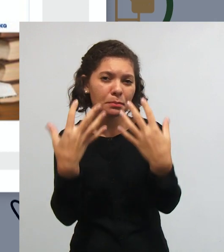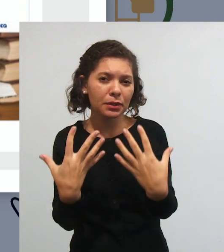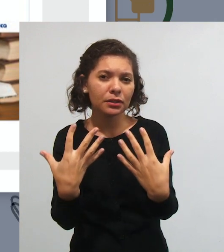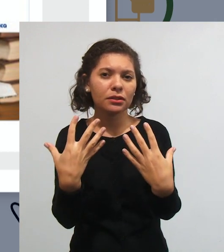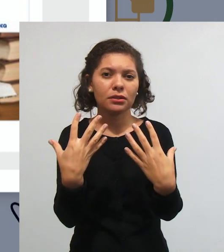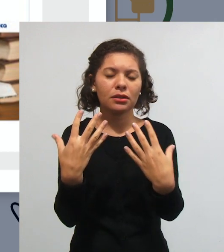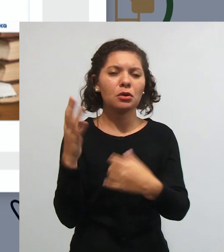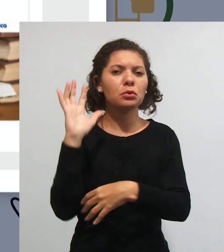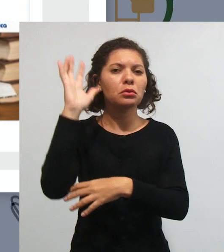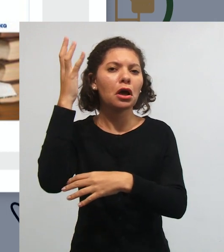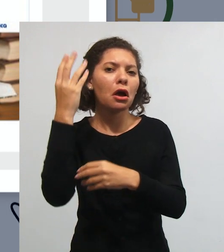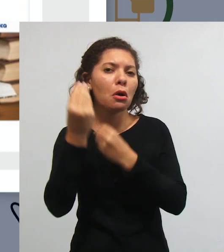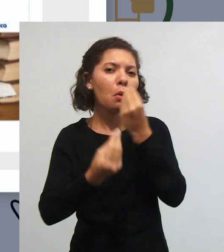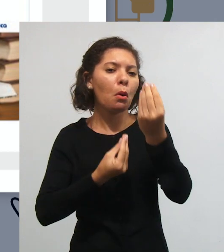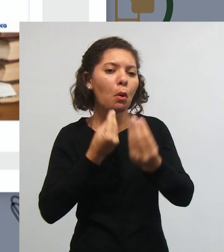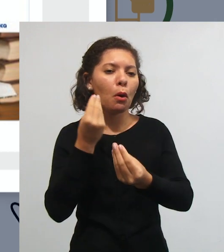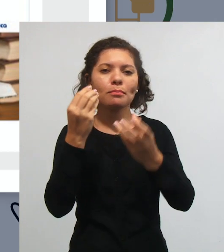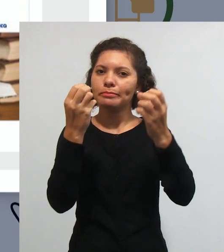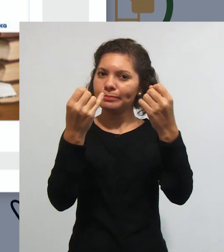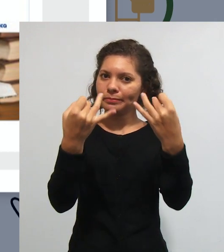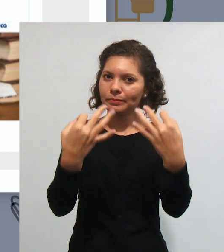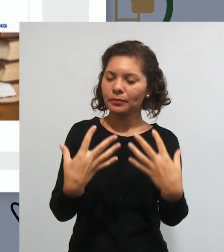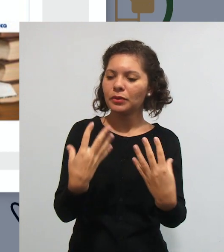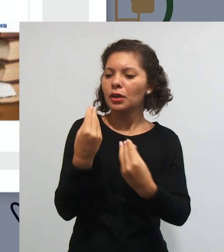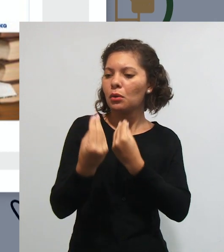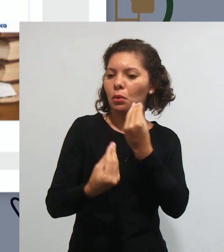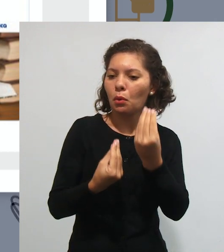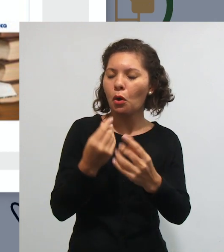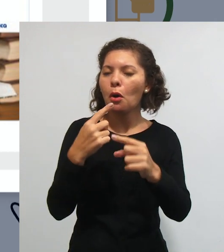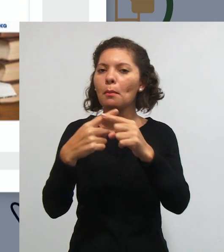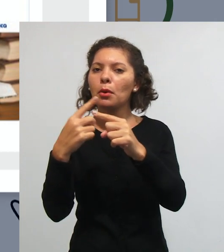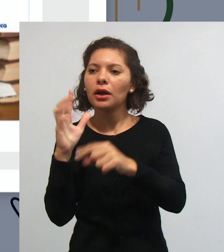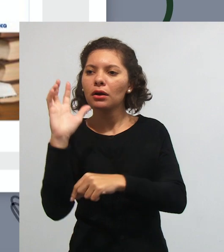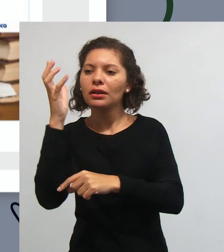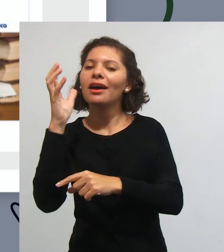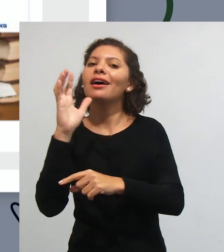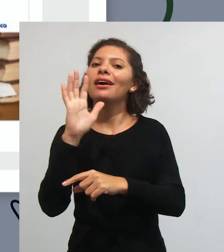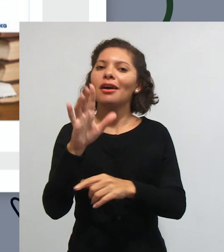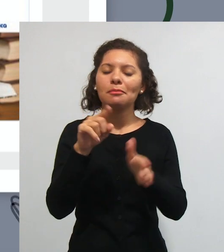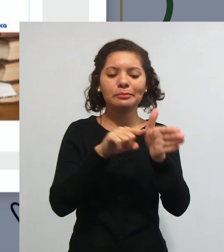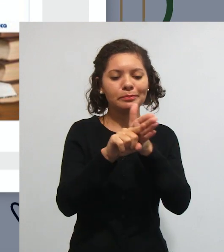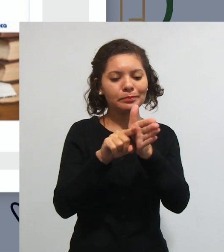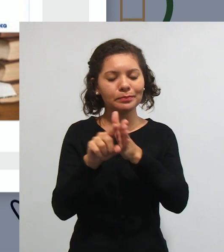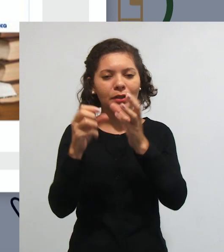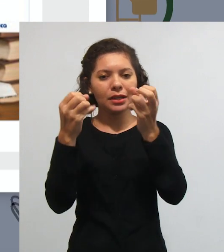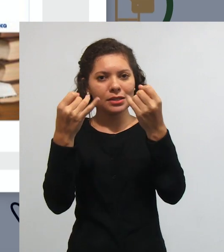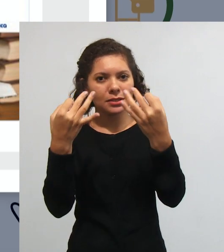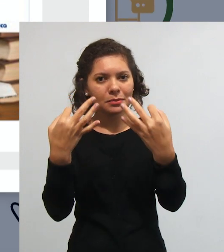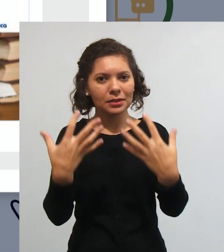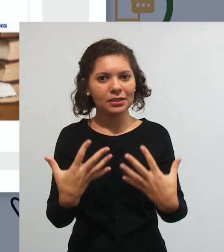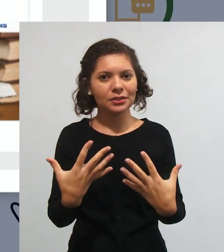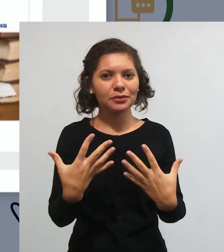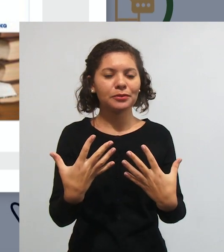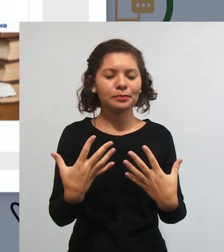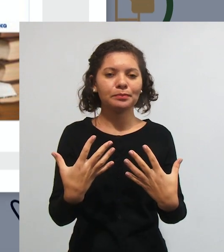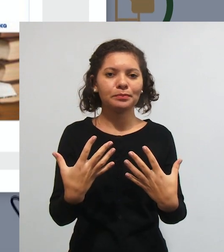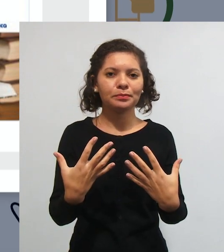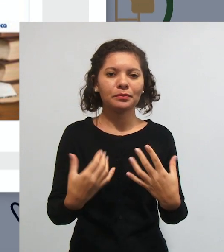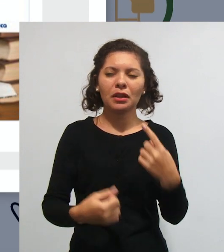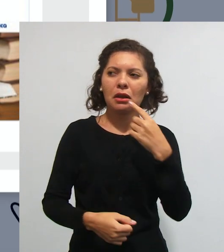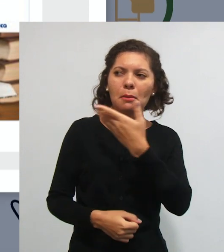por que eles acontecem, como eles acontecem. Geralmente, né, para desenvolver esse tipo de